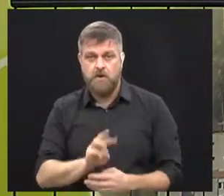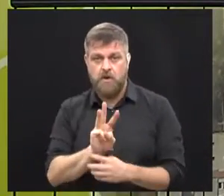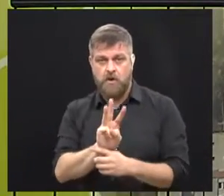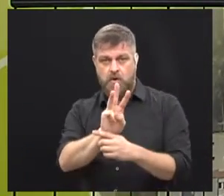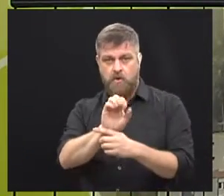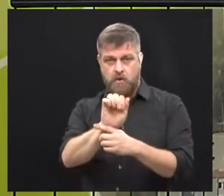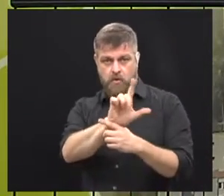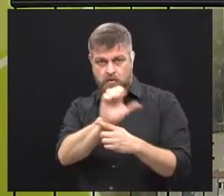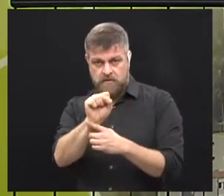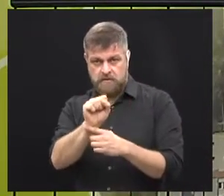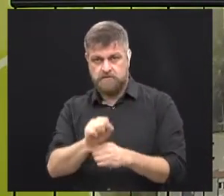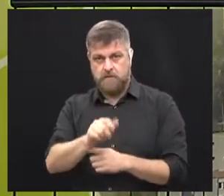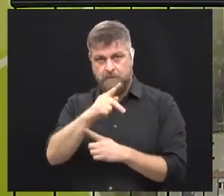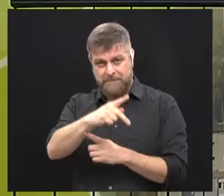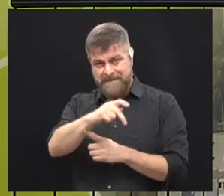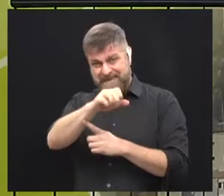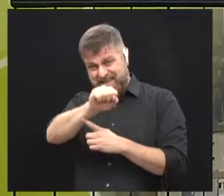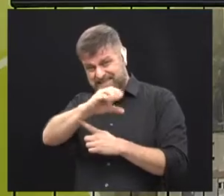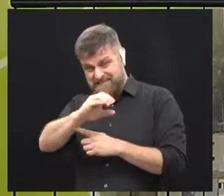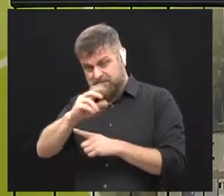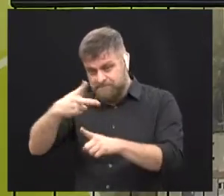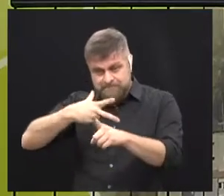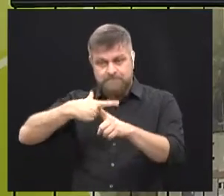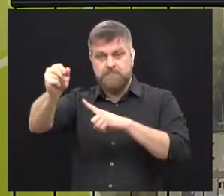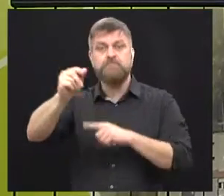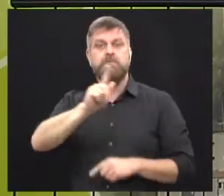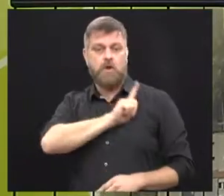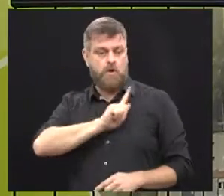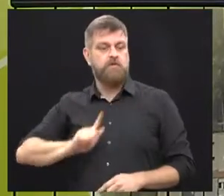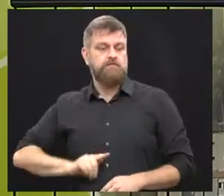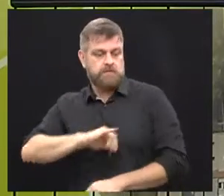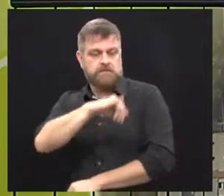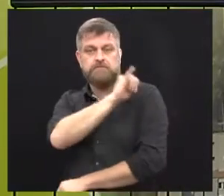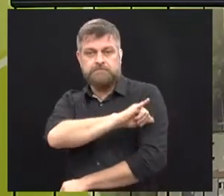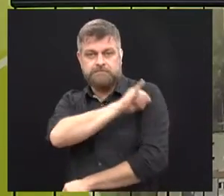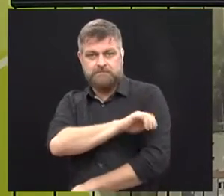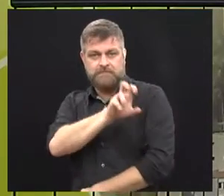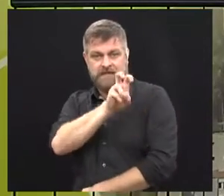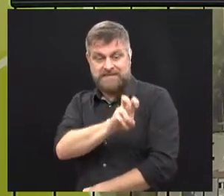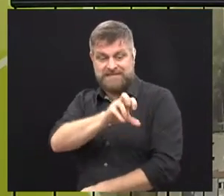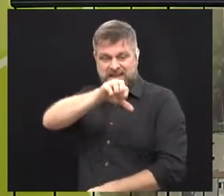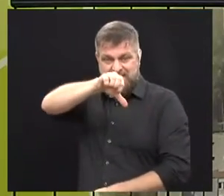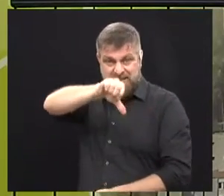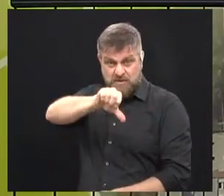Wilson Witzel, do PSC, eleito governador do Rio de Janeiro, com